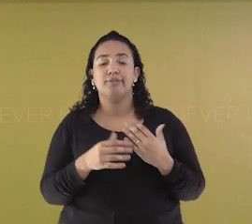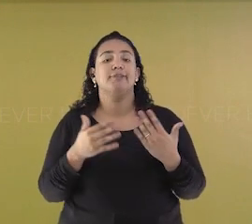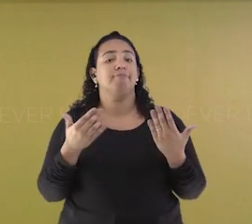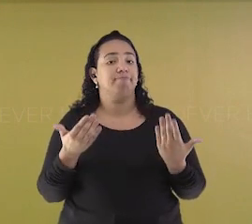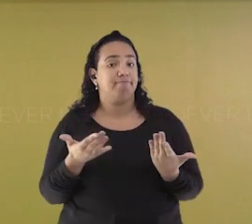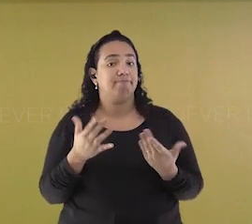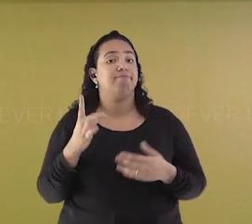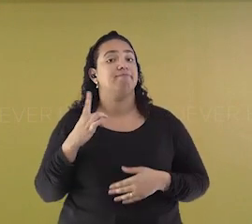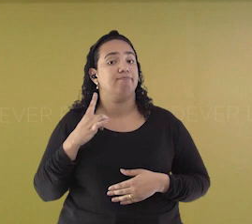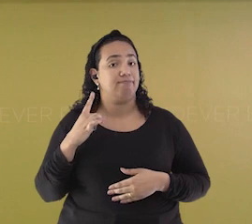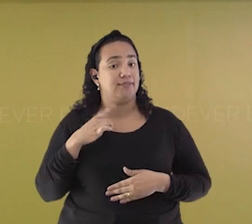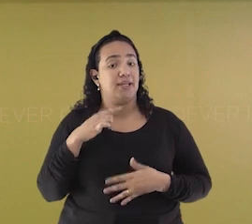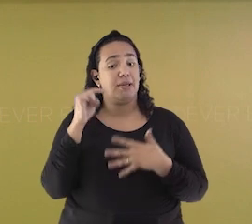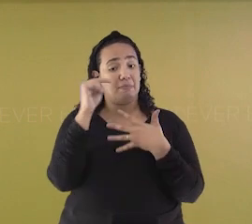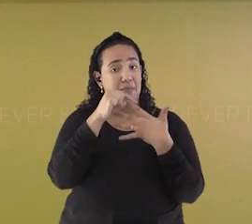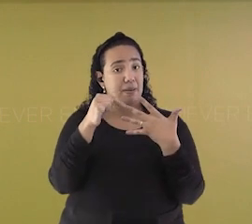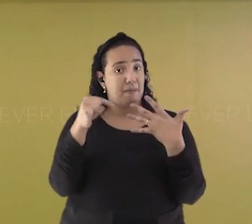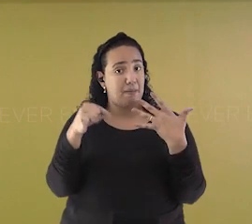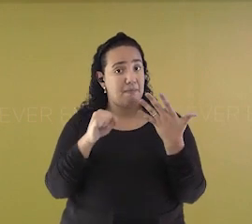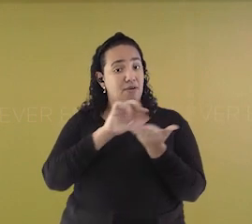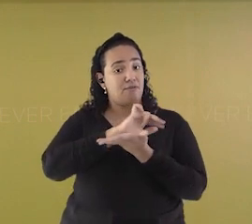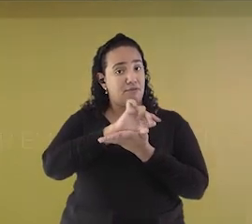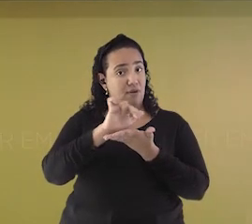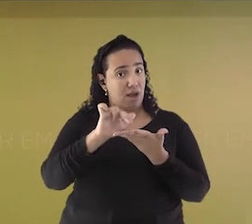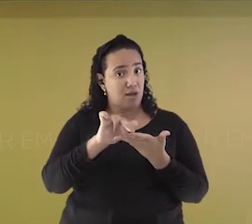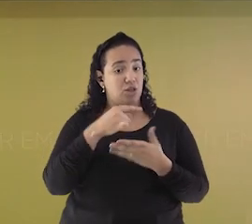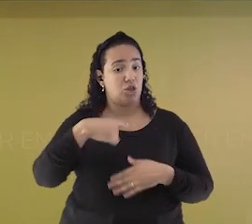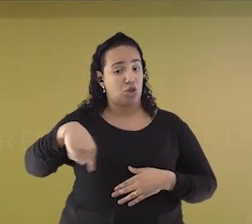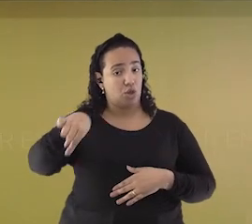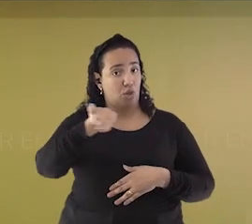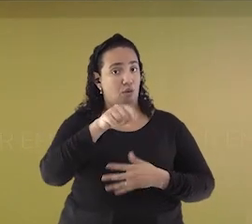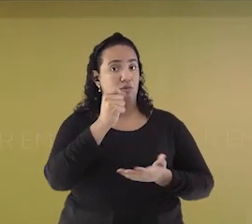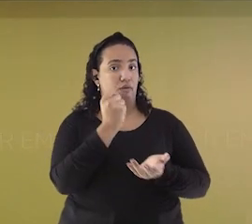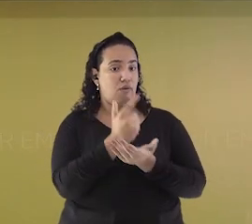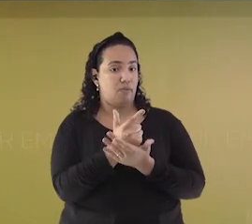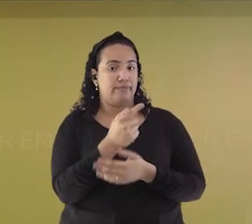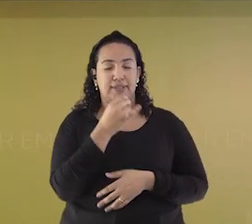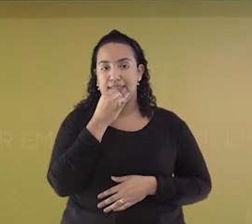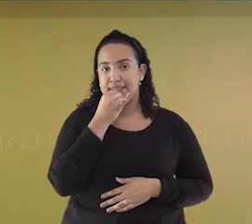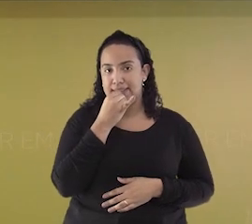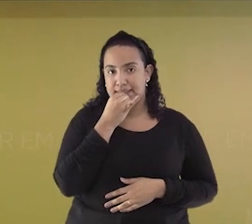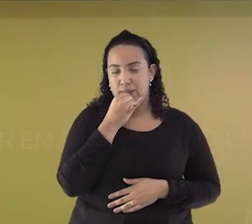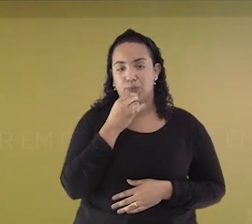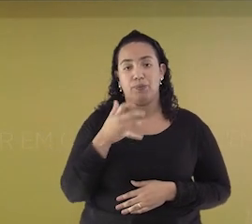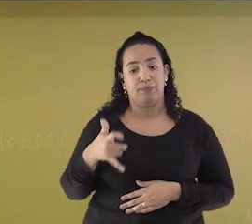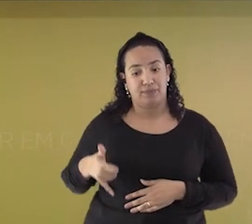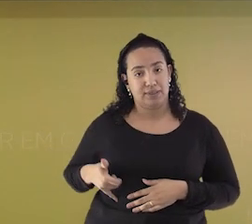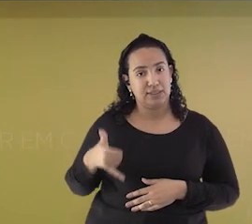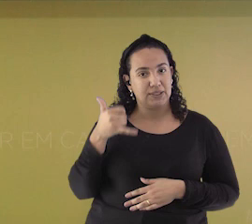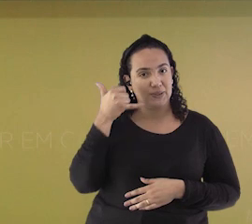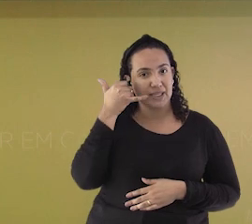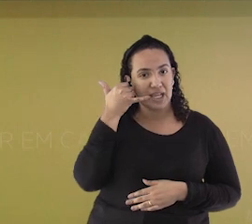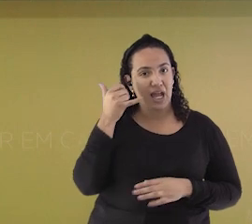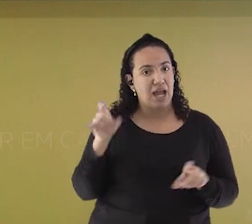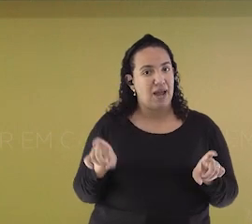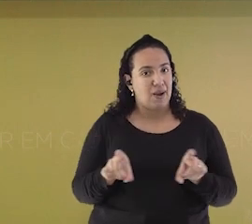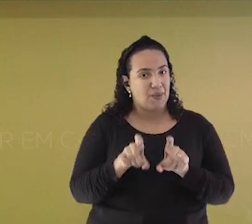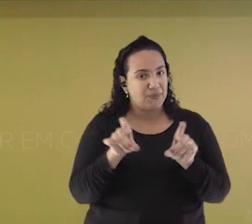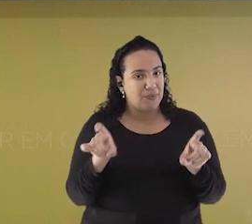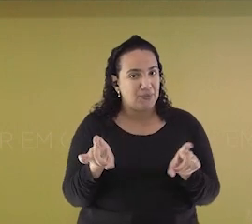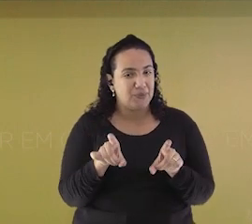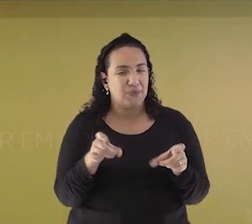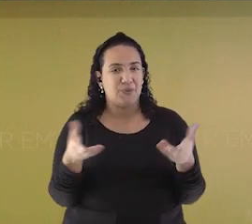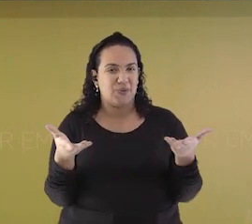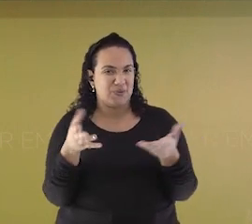questões envolvendo o nosso consumo, sabia? Vamos pensar, por exemplo, em aparelhos eletrônicos de